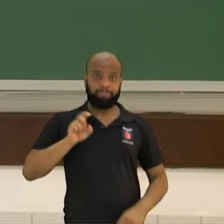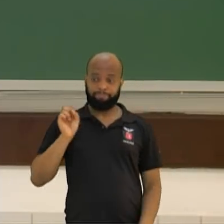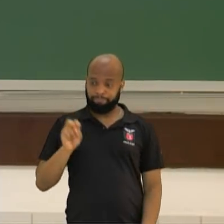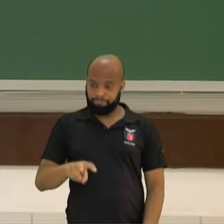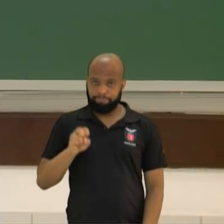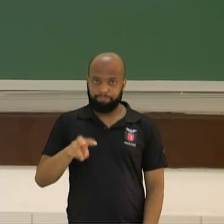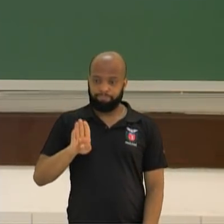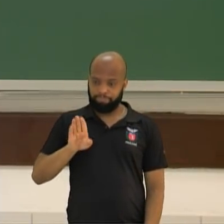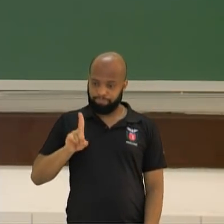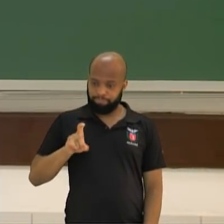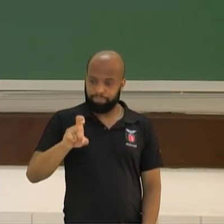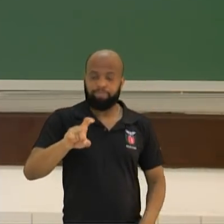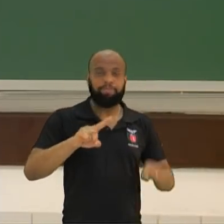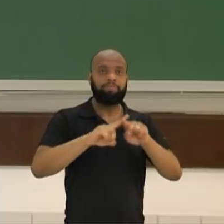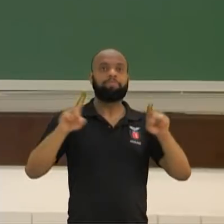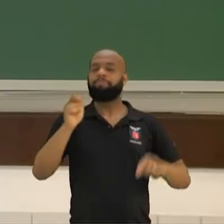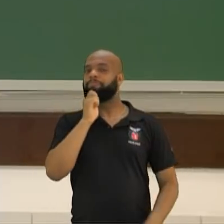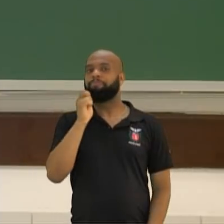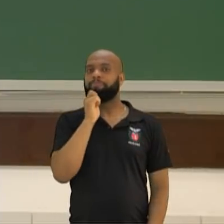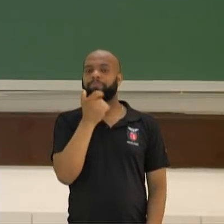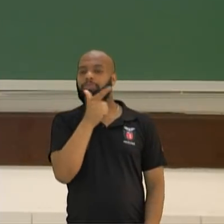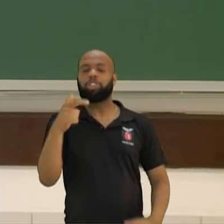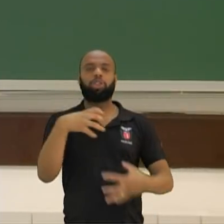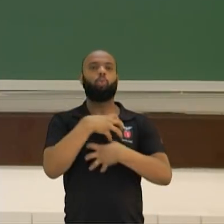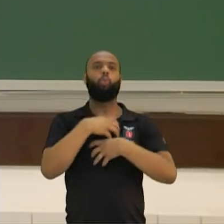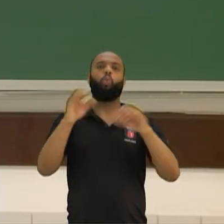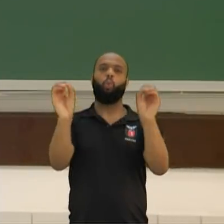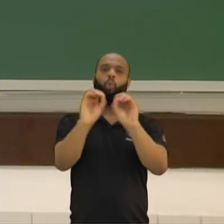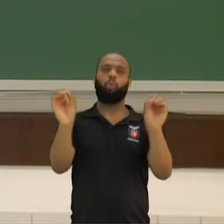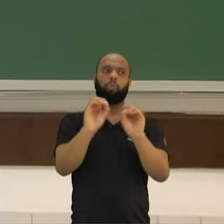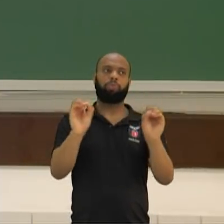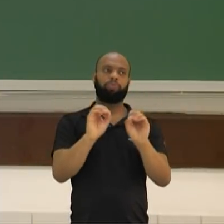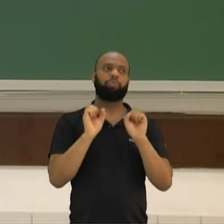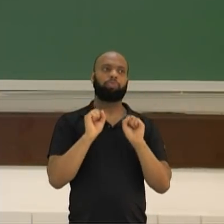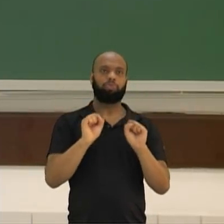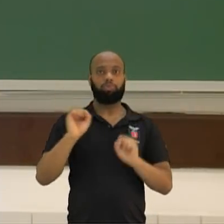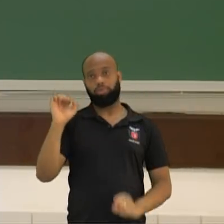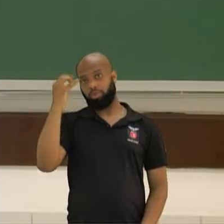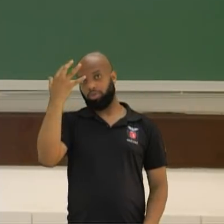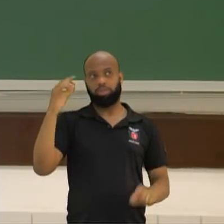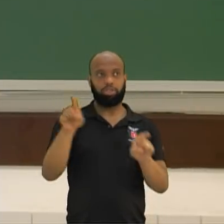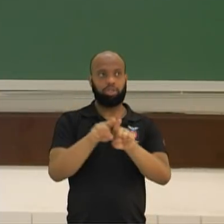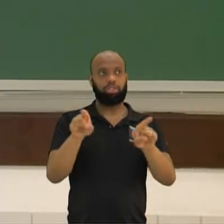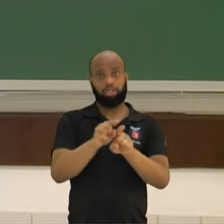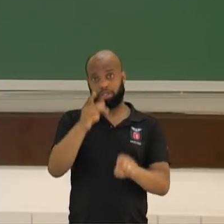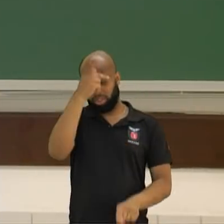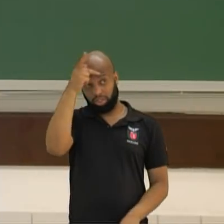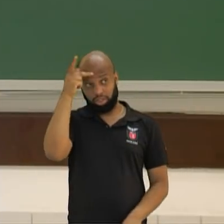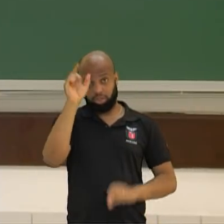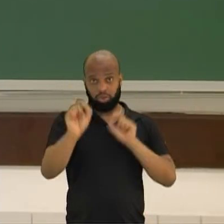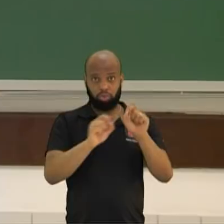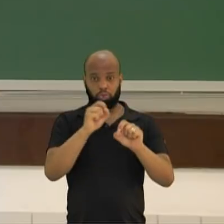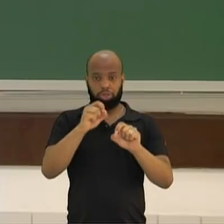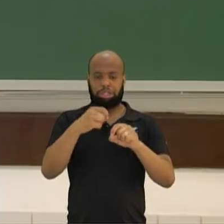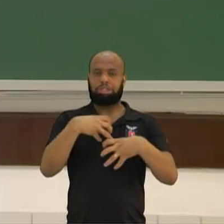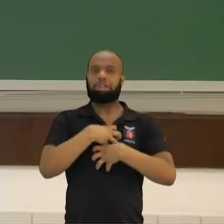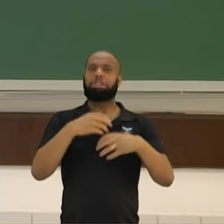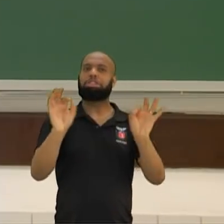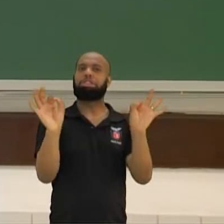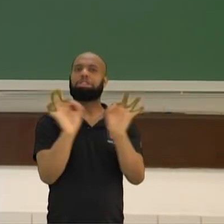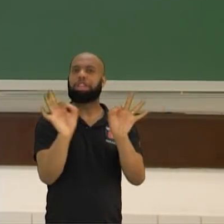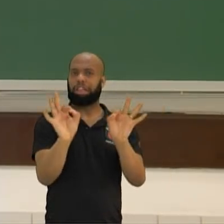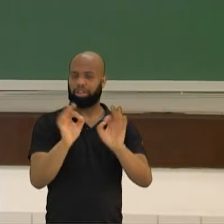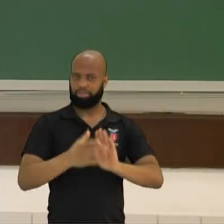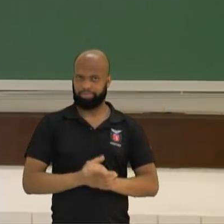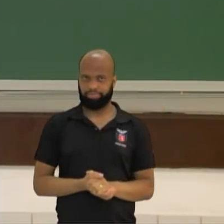vírus, a bactéria, mas ela ainda não ter sintoma nenhum. Ou, né? Pode acontecer da pessoa, inclusive, ser assintomática,